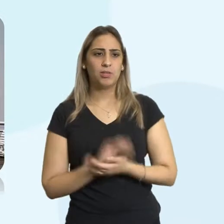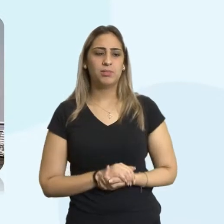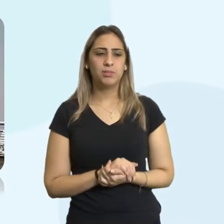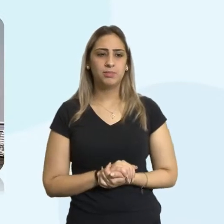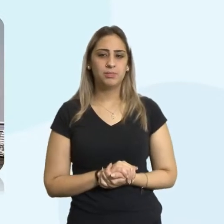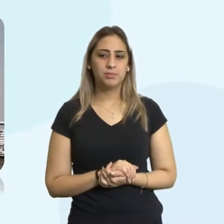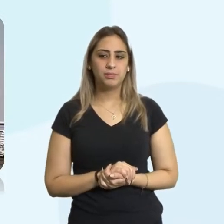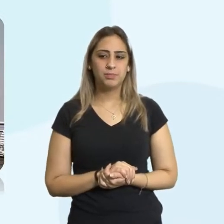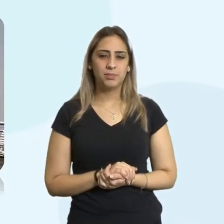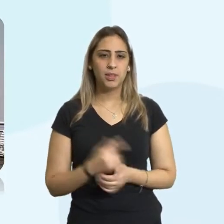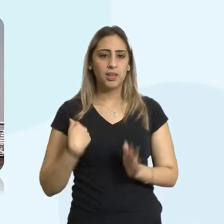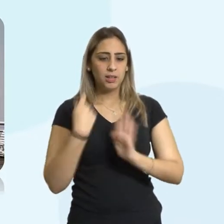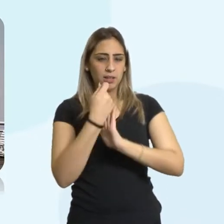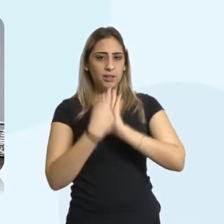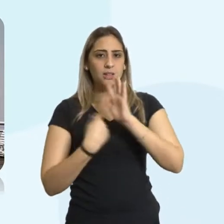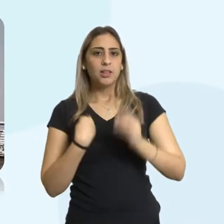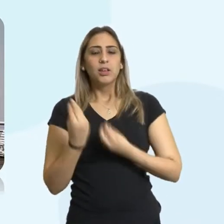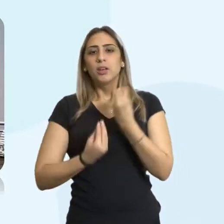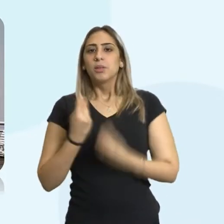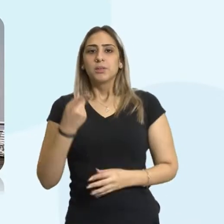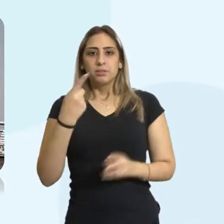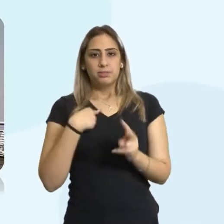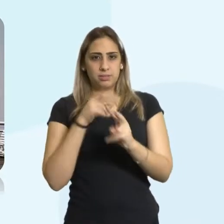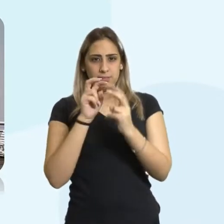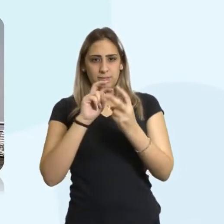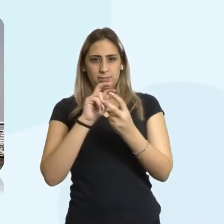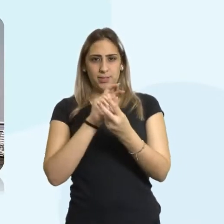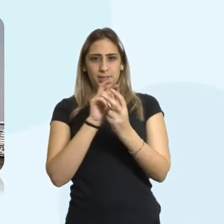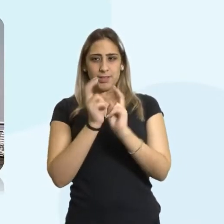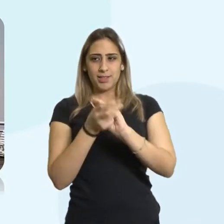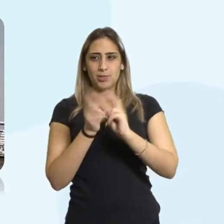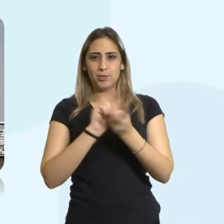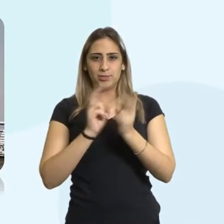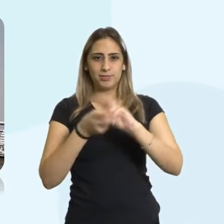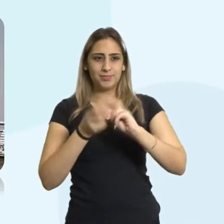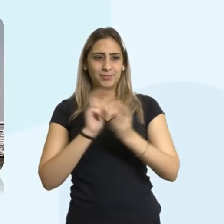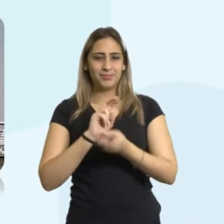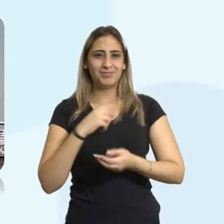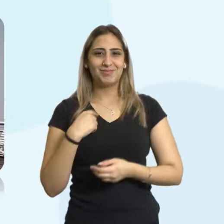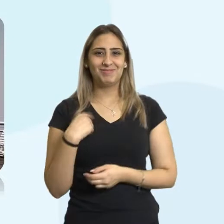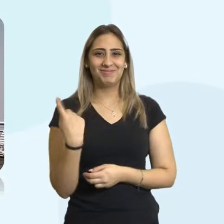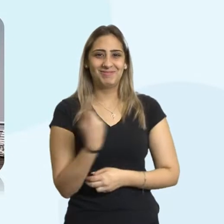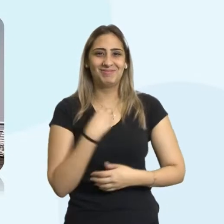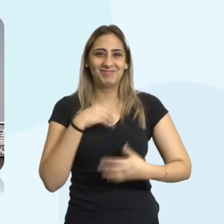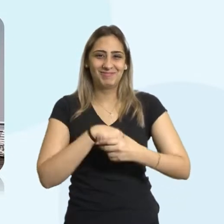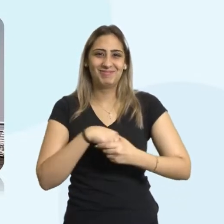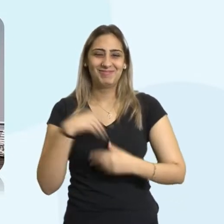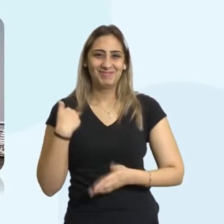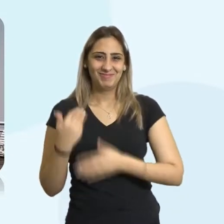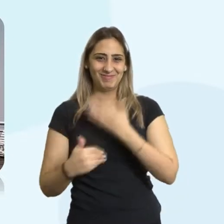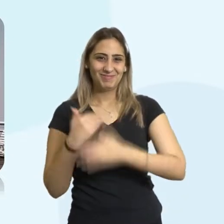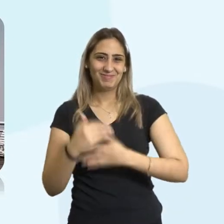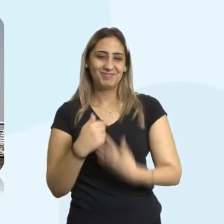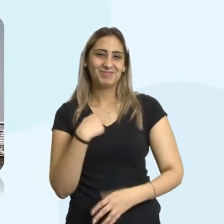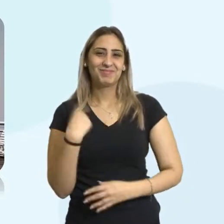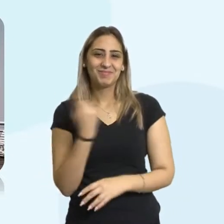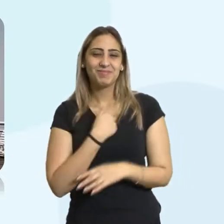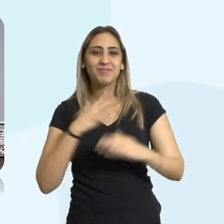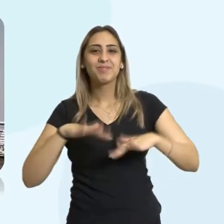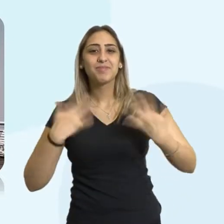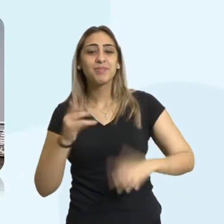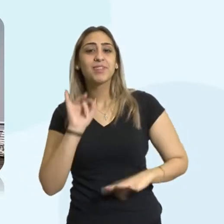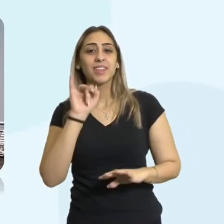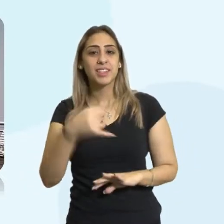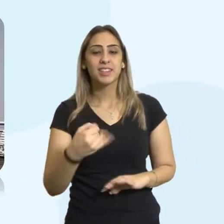uma descrição né de como que a capoeira era rica em gestualidade corporal história em música E